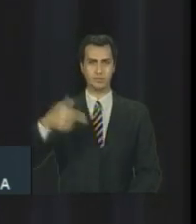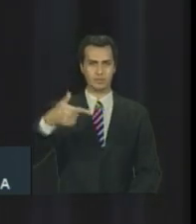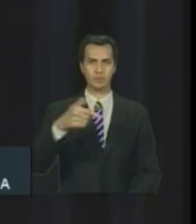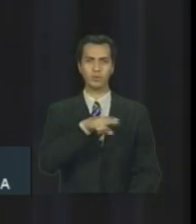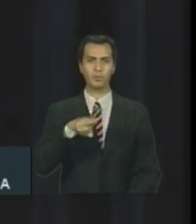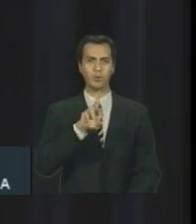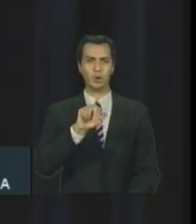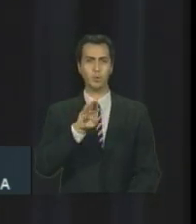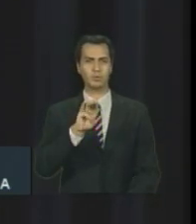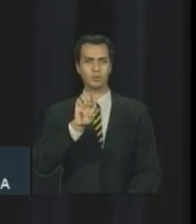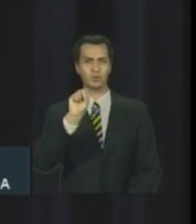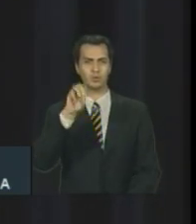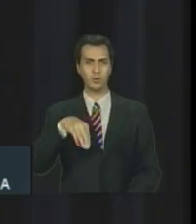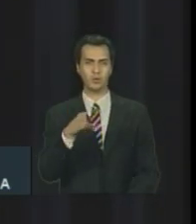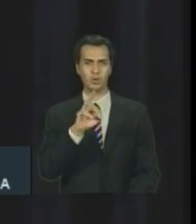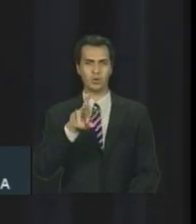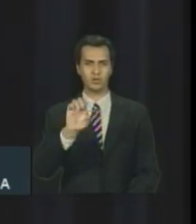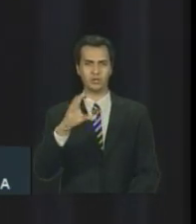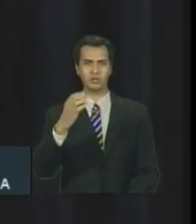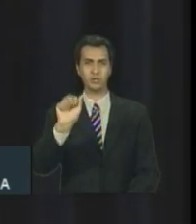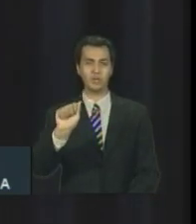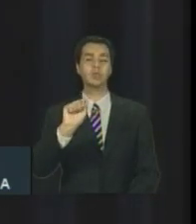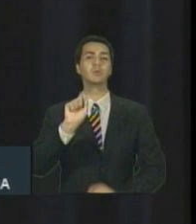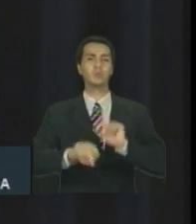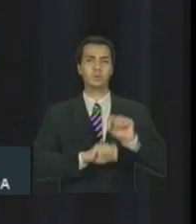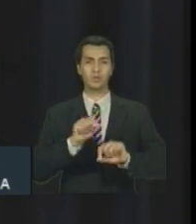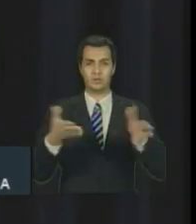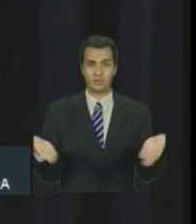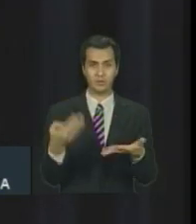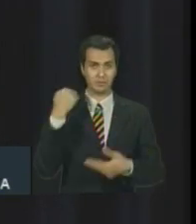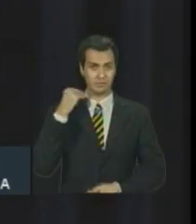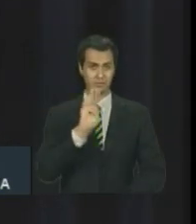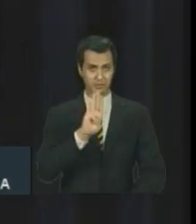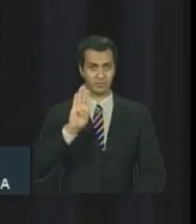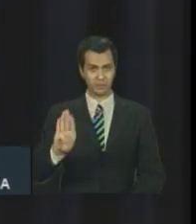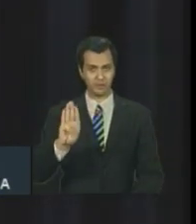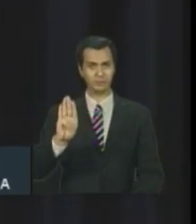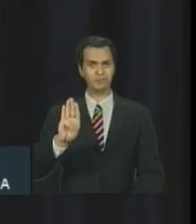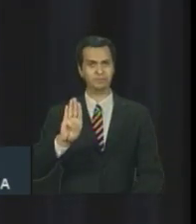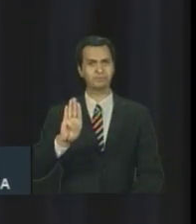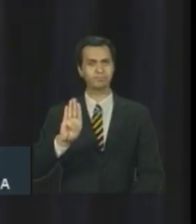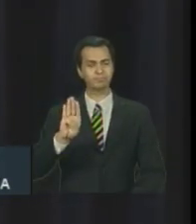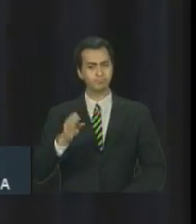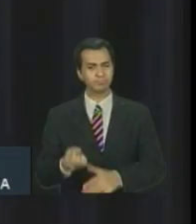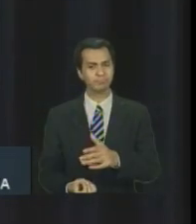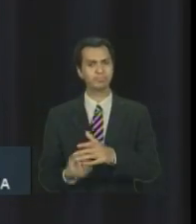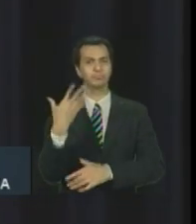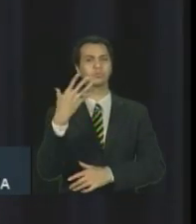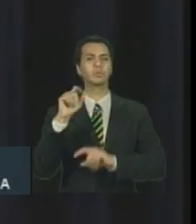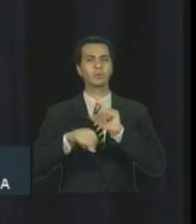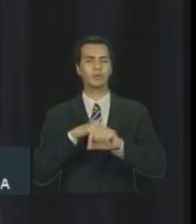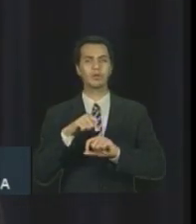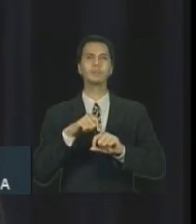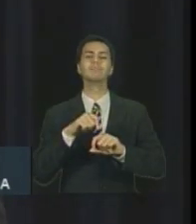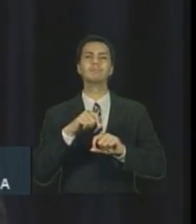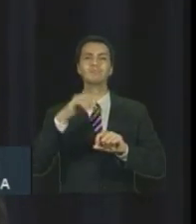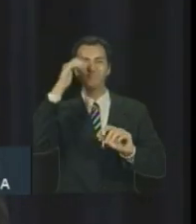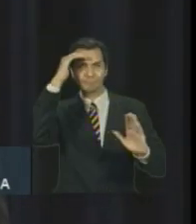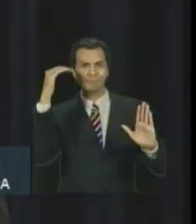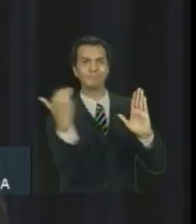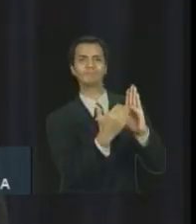Rocha, ele cumpre, através desta iniciativa, metas do plano Viver Sem